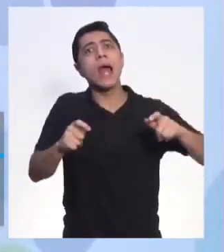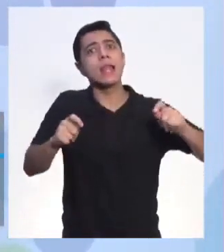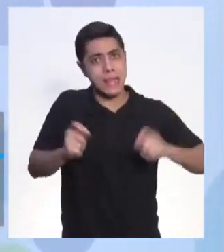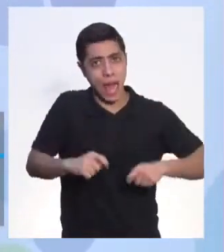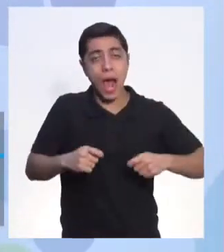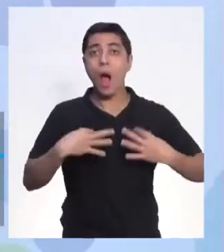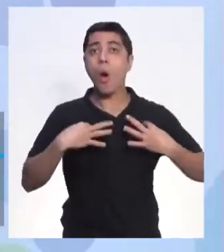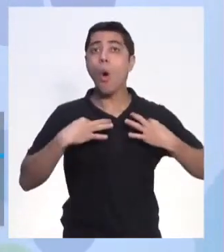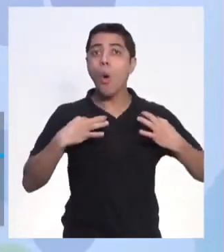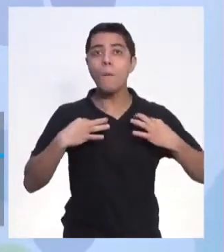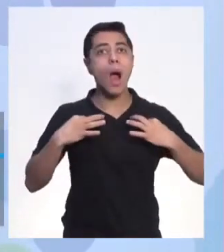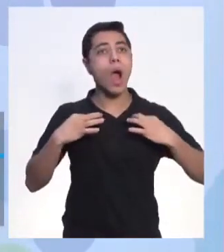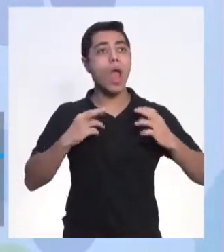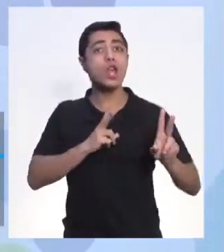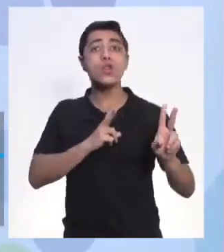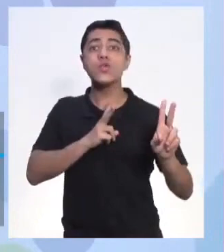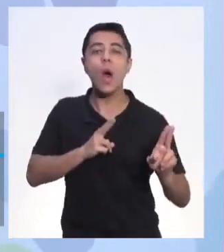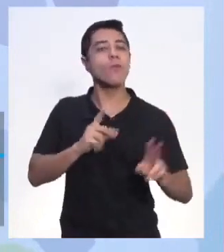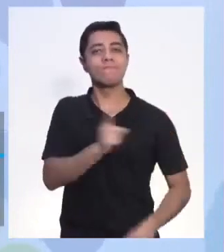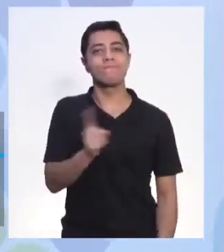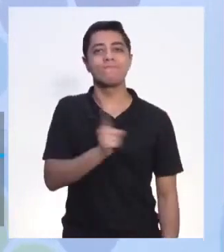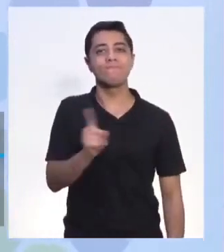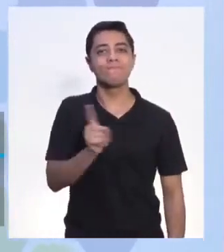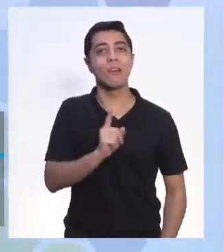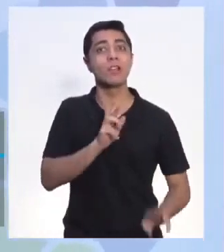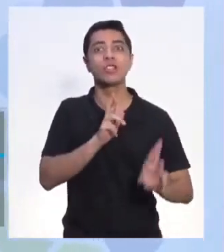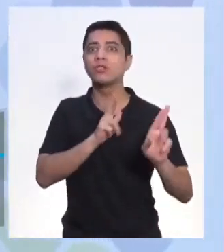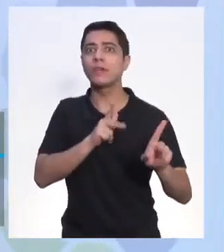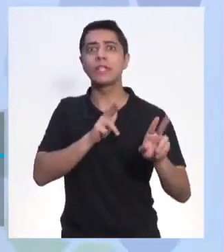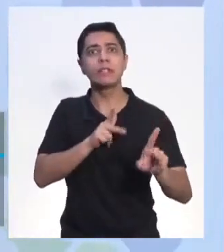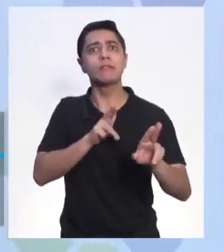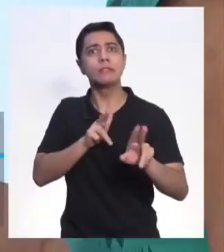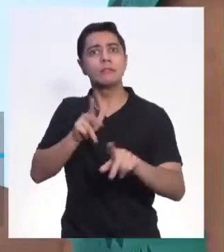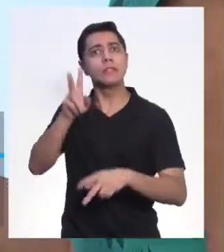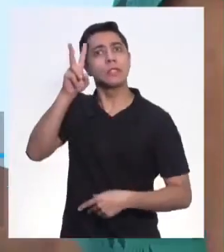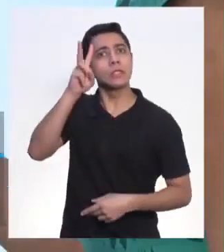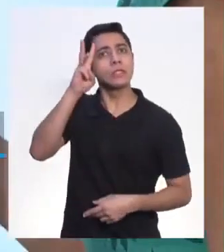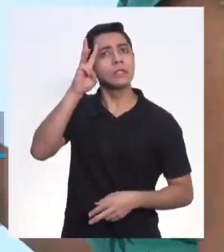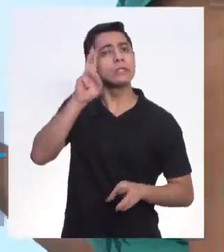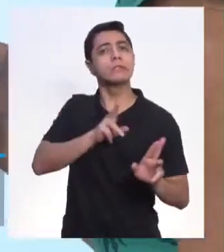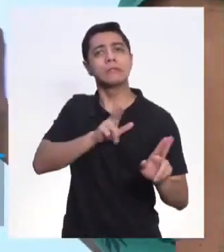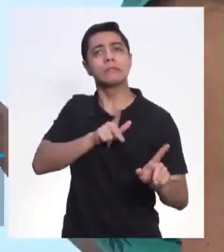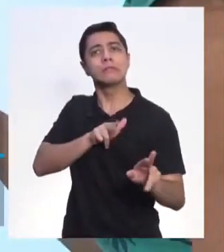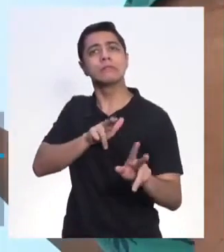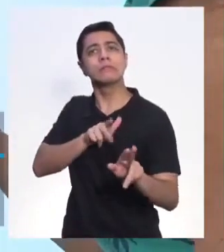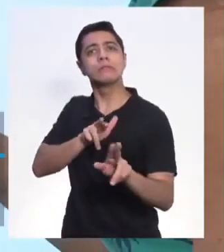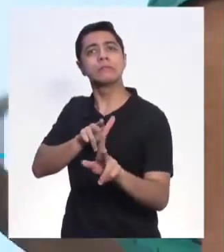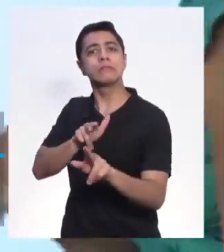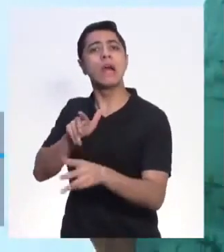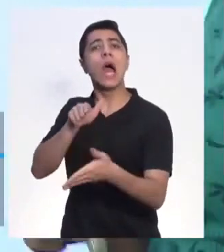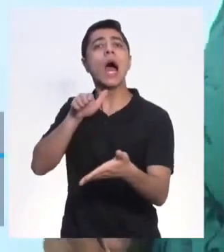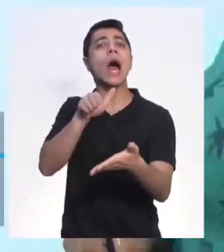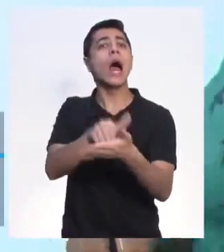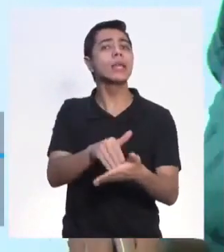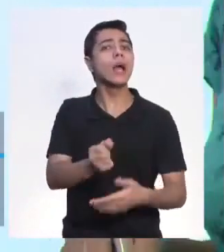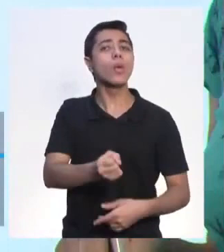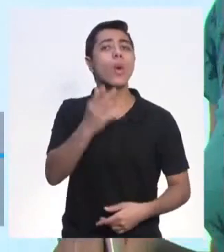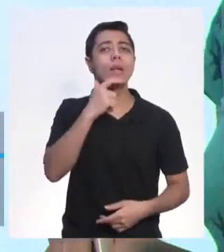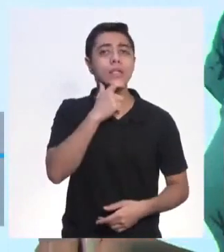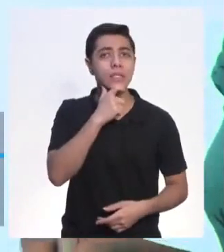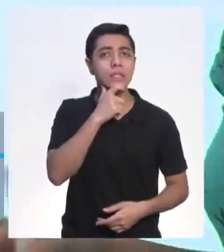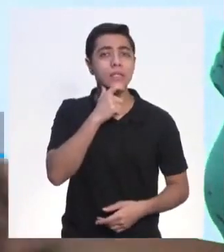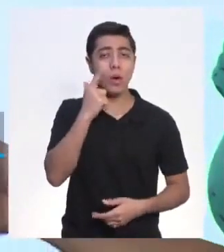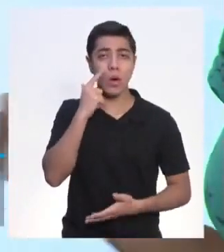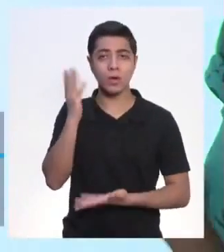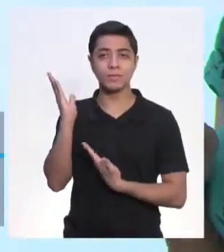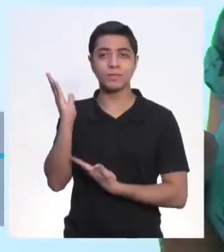é mesmo? Como curiosidade, vamos pegar esse número e dividir por 6, pessoal? Por que